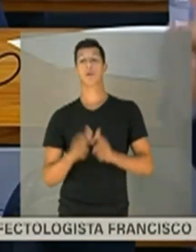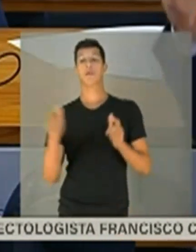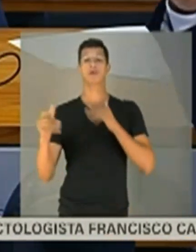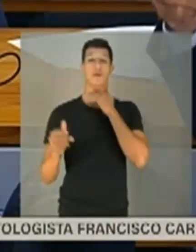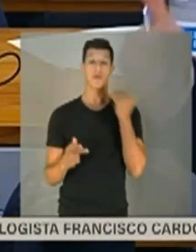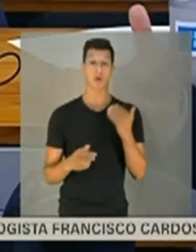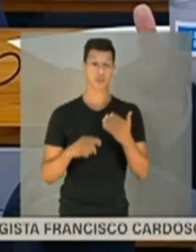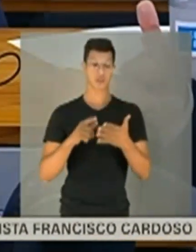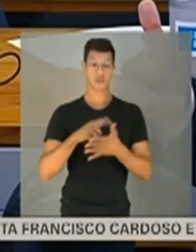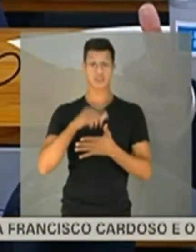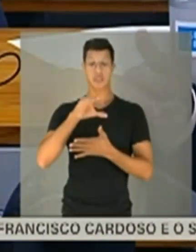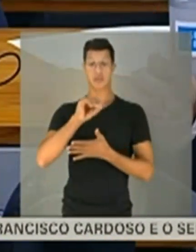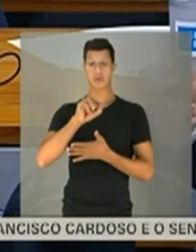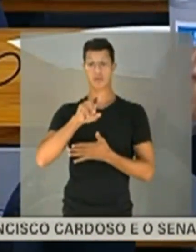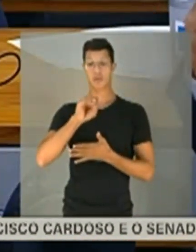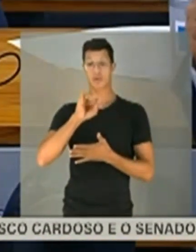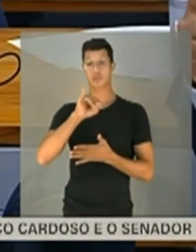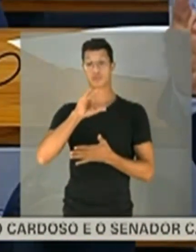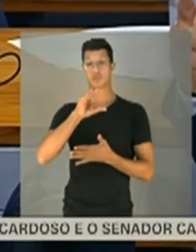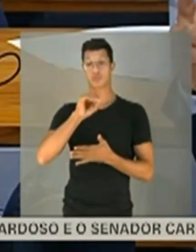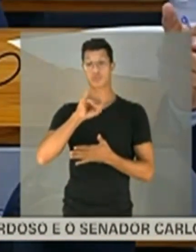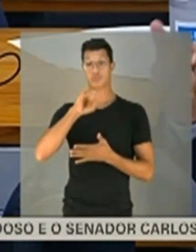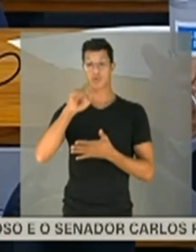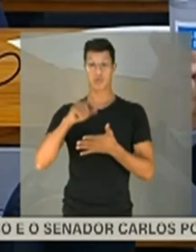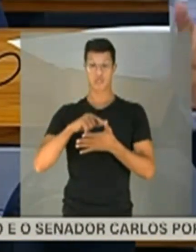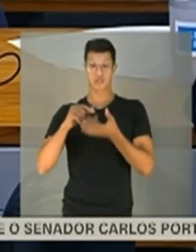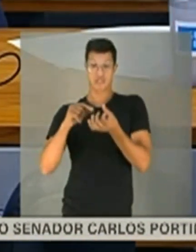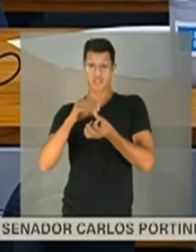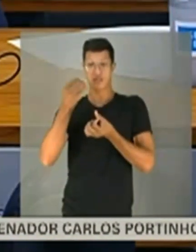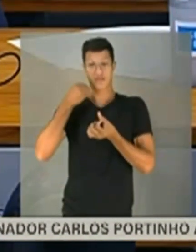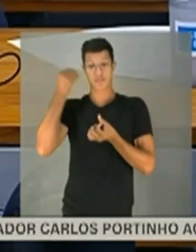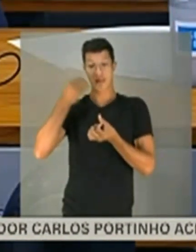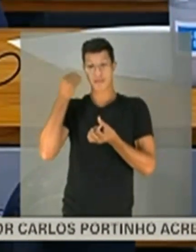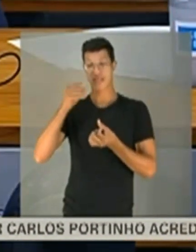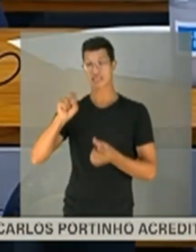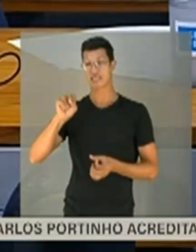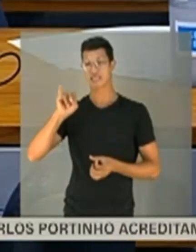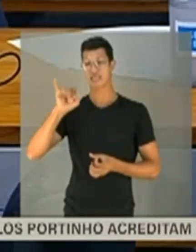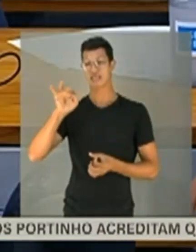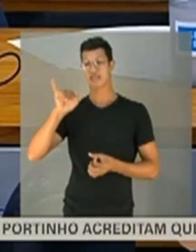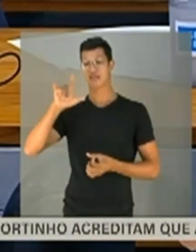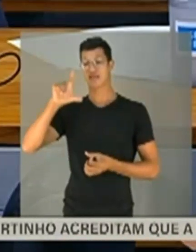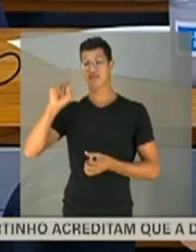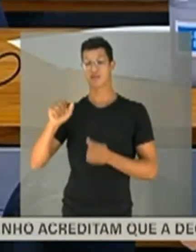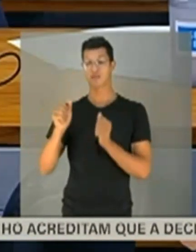mortalidade, corticoides, experimento desumano de sífilis com